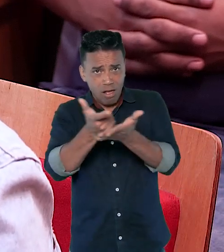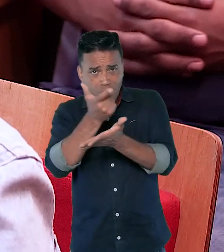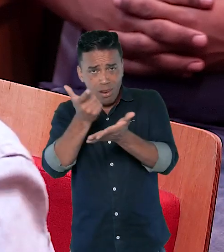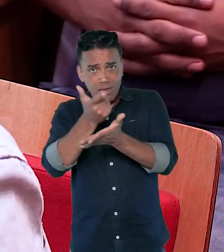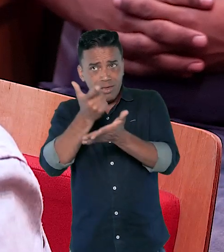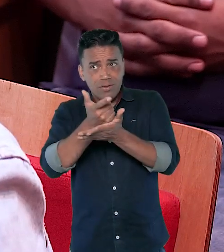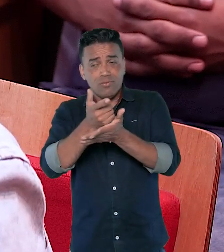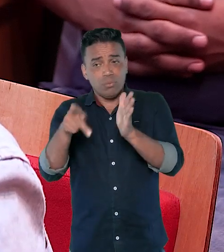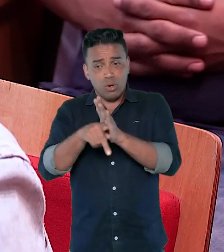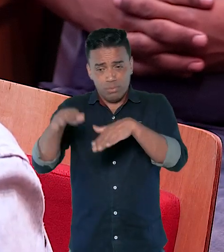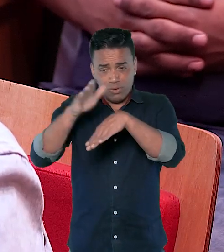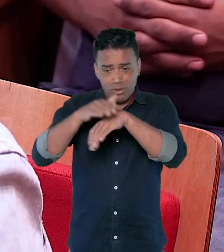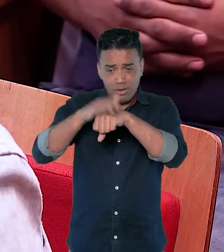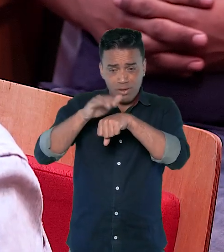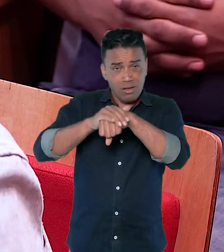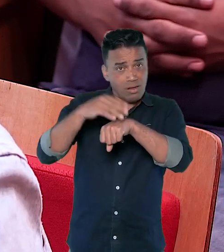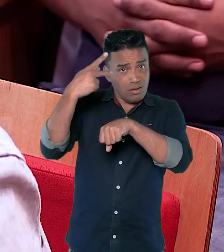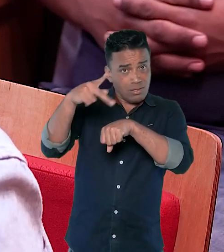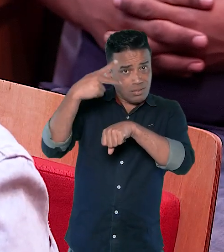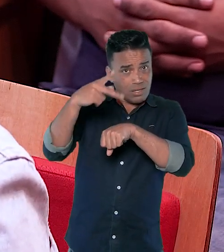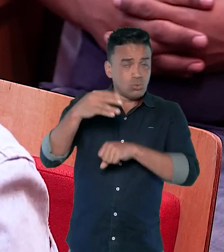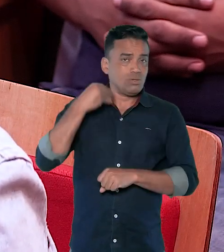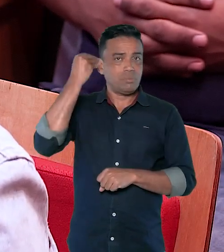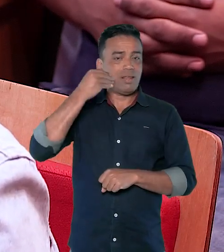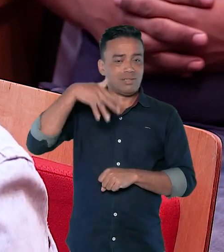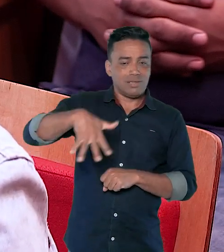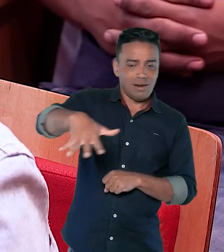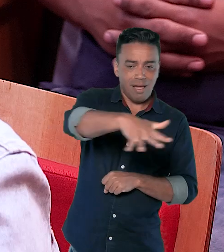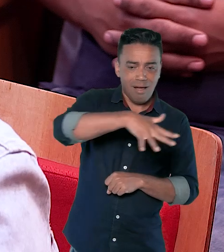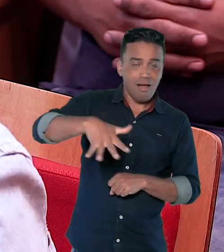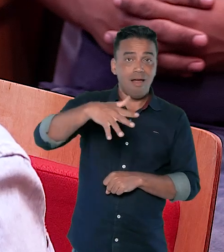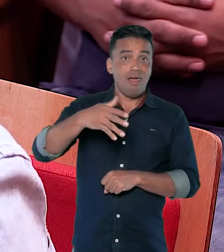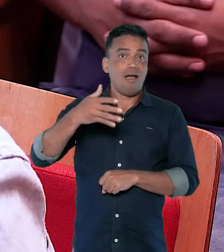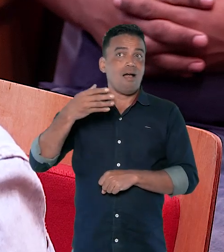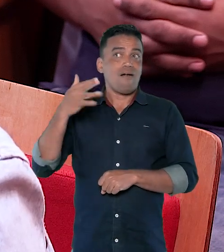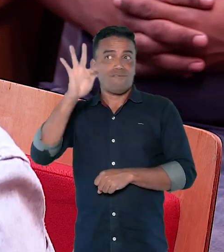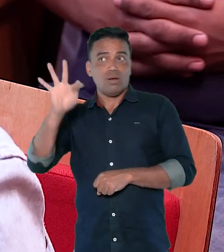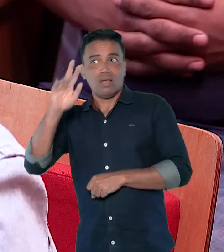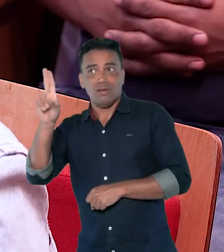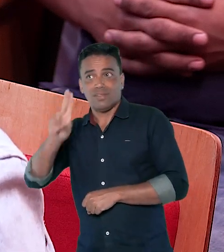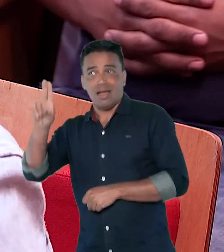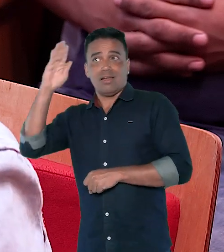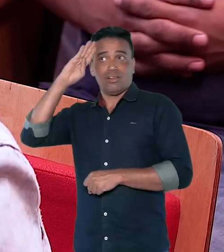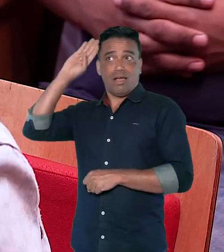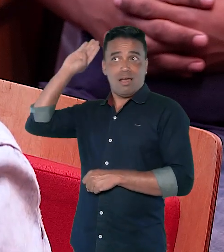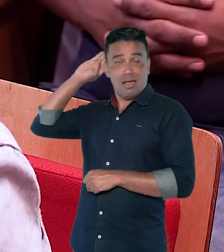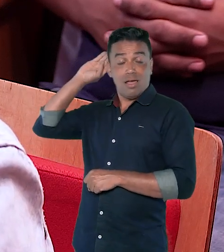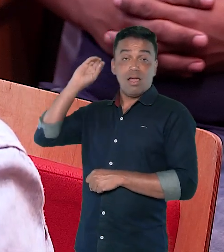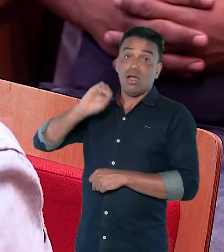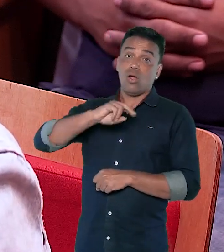veio da sua experiência no ambiente acadêmico ou daquilo que você assistiu